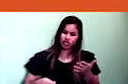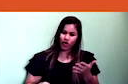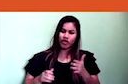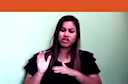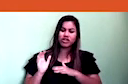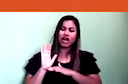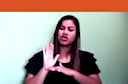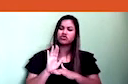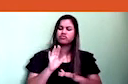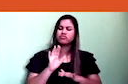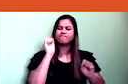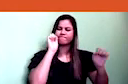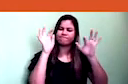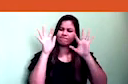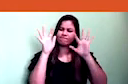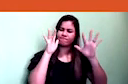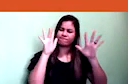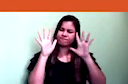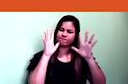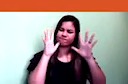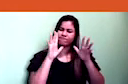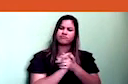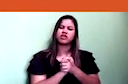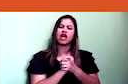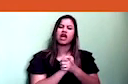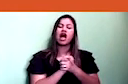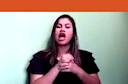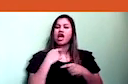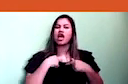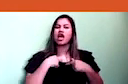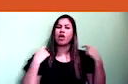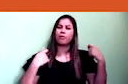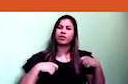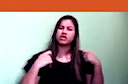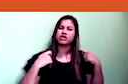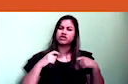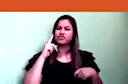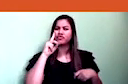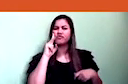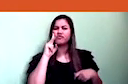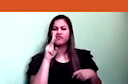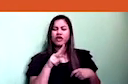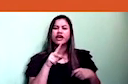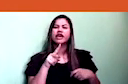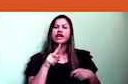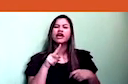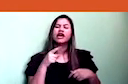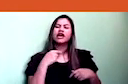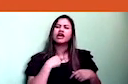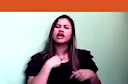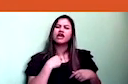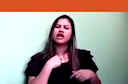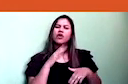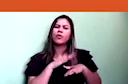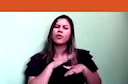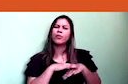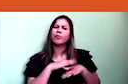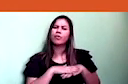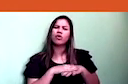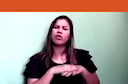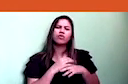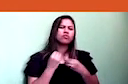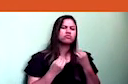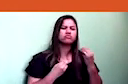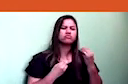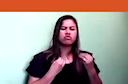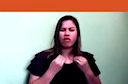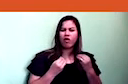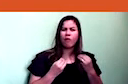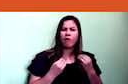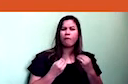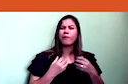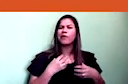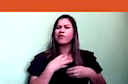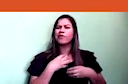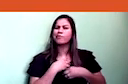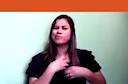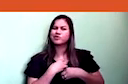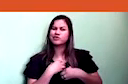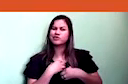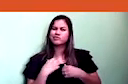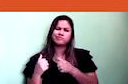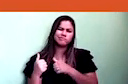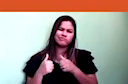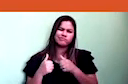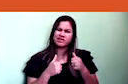conclusão. Eu preciso rever como estou reagindo às várias situações do dia a dia, porque estão me causando emoções que não são favoráveis e